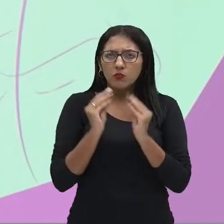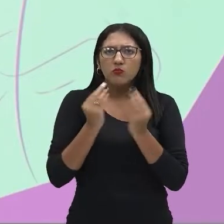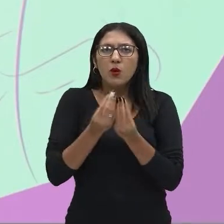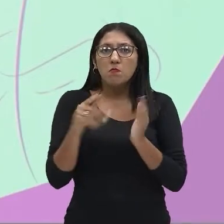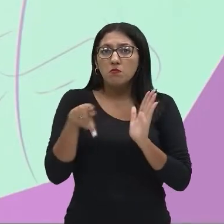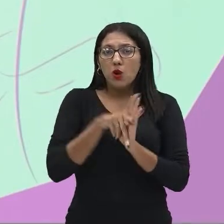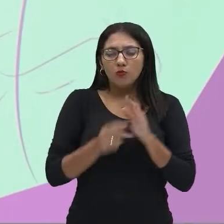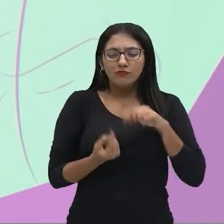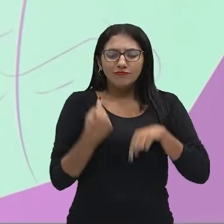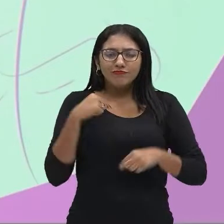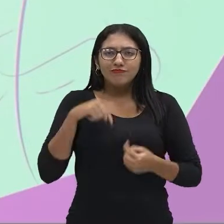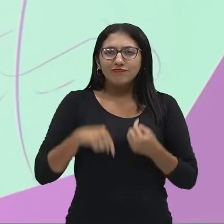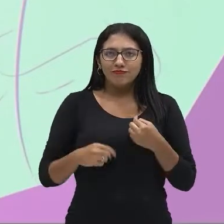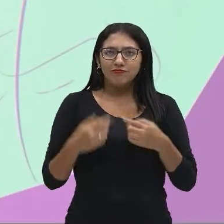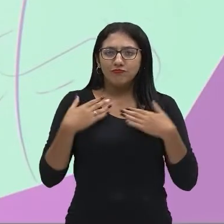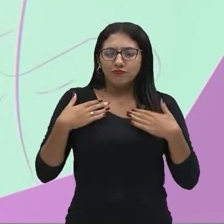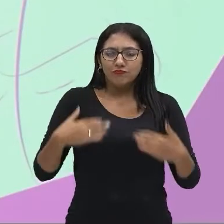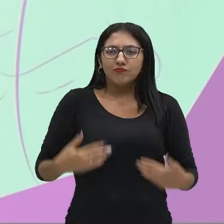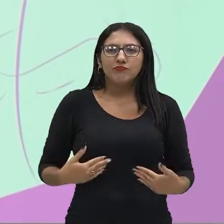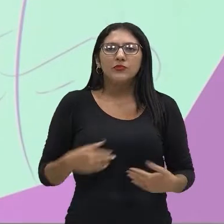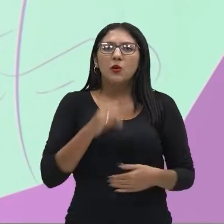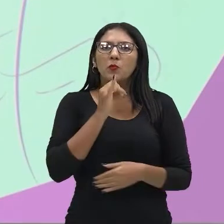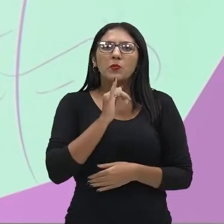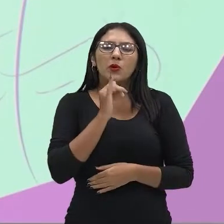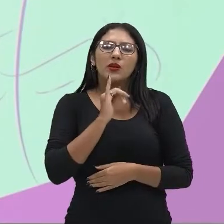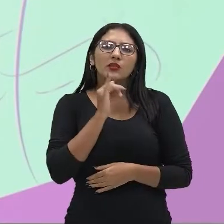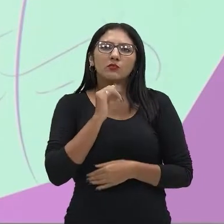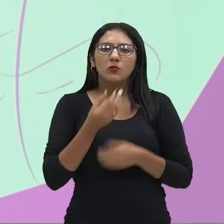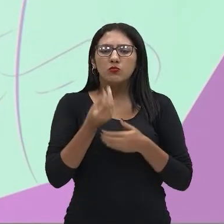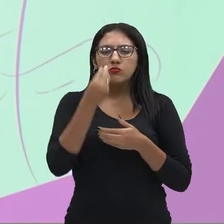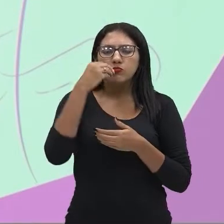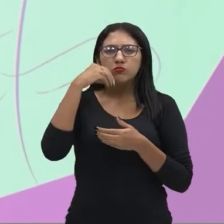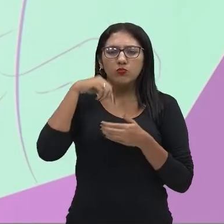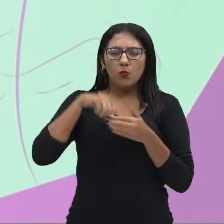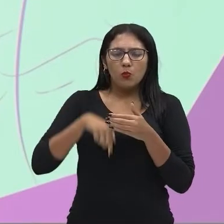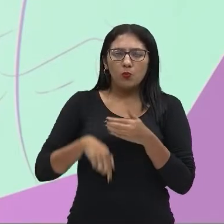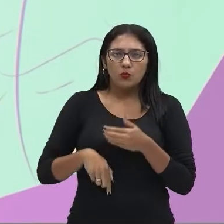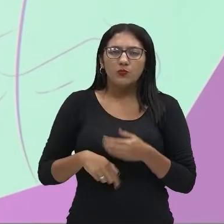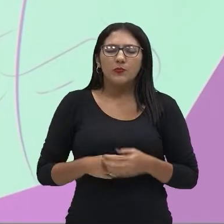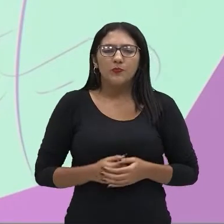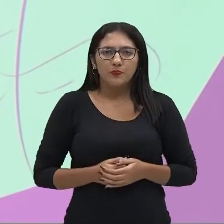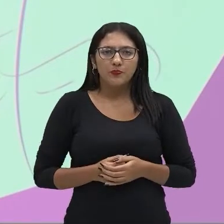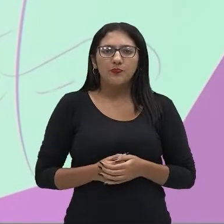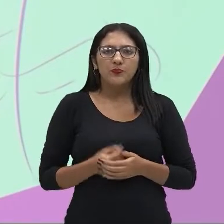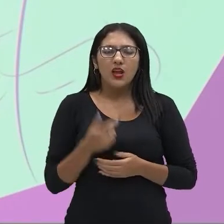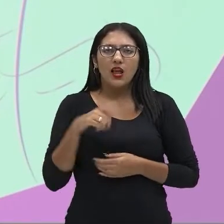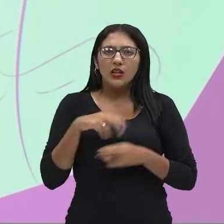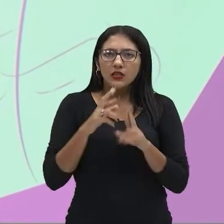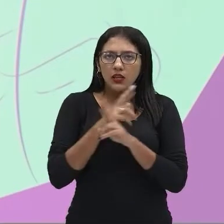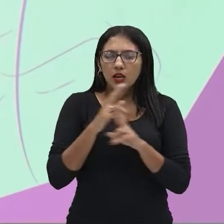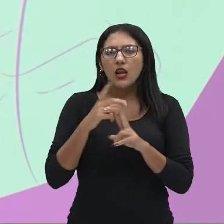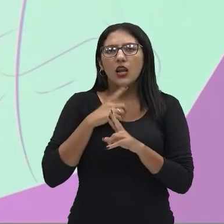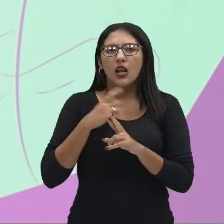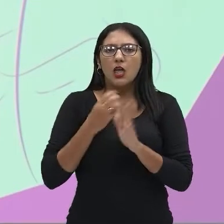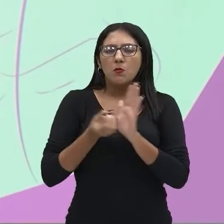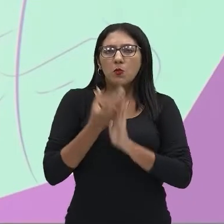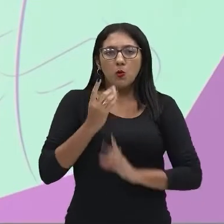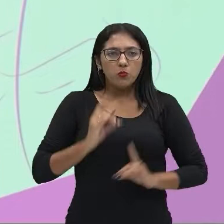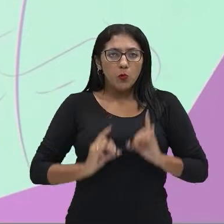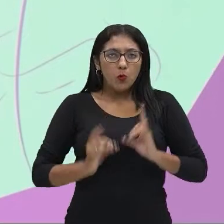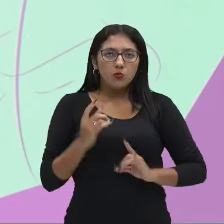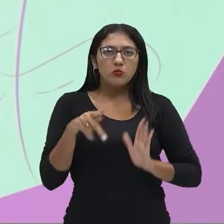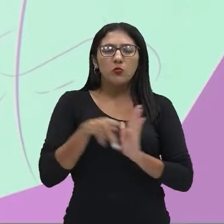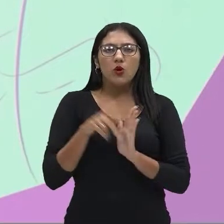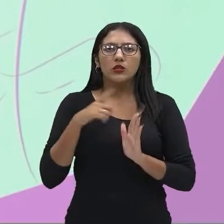do nosso organismo. Por exemplo, a digestão. As paratireoides, elas vão produzir hormônios que vão atuar nos